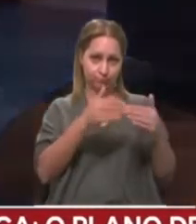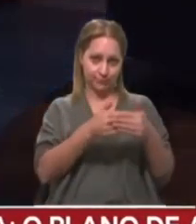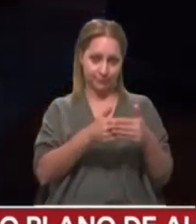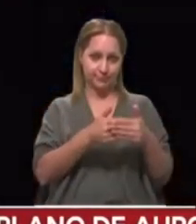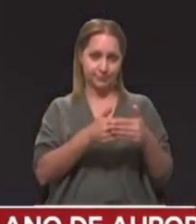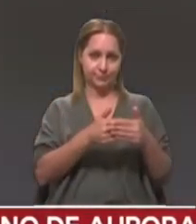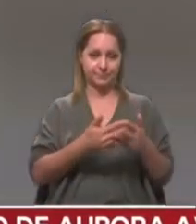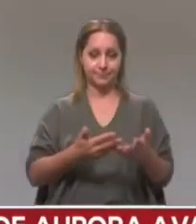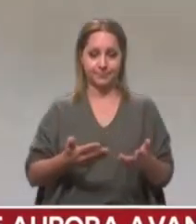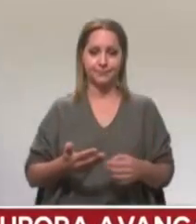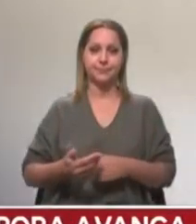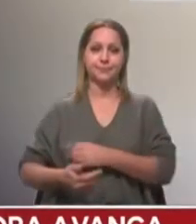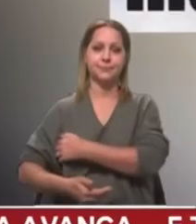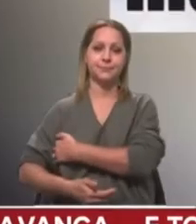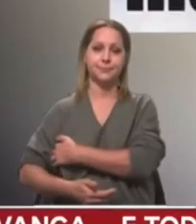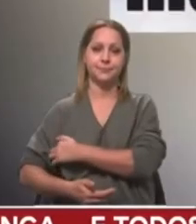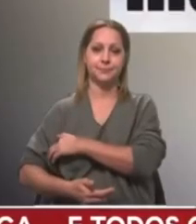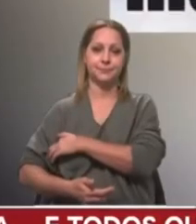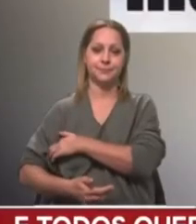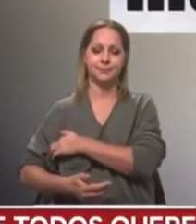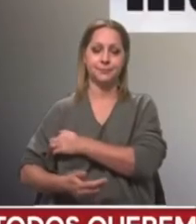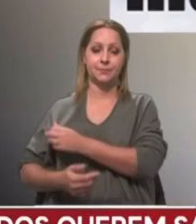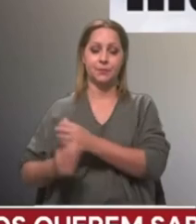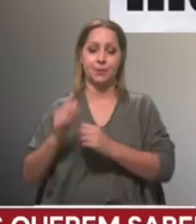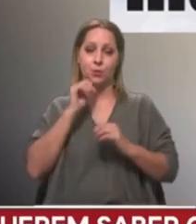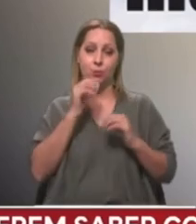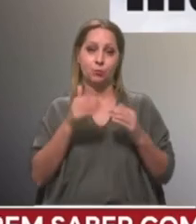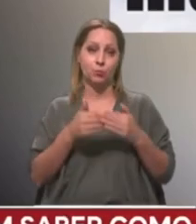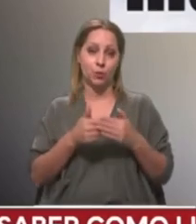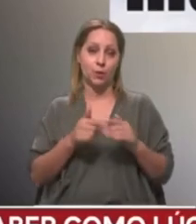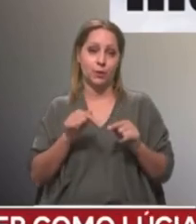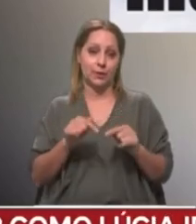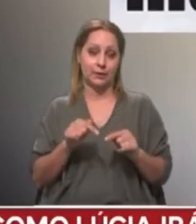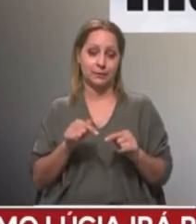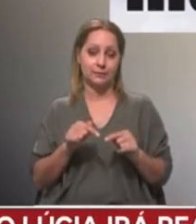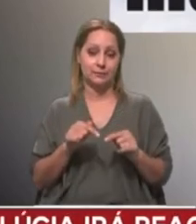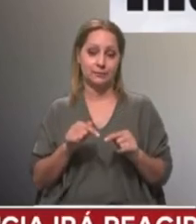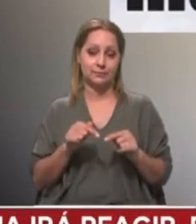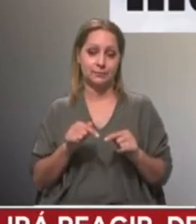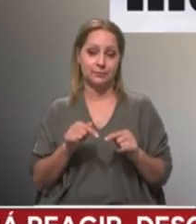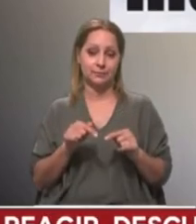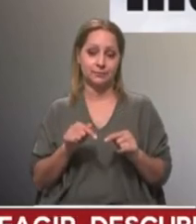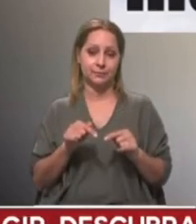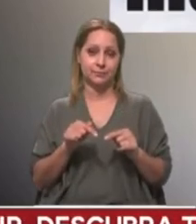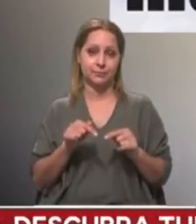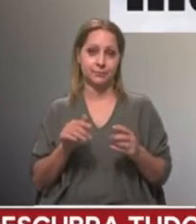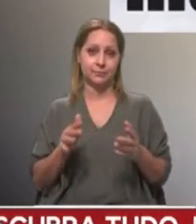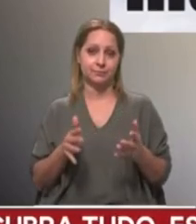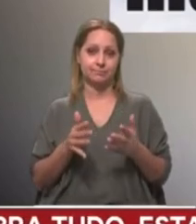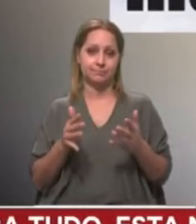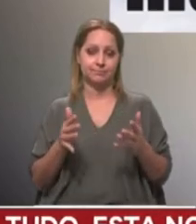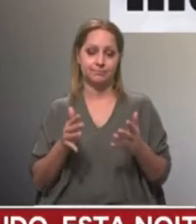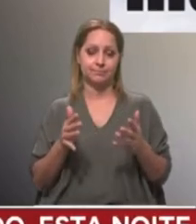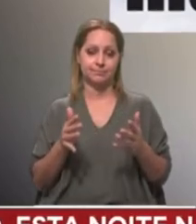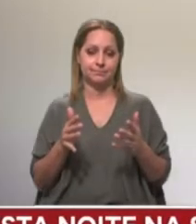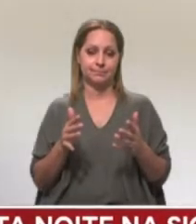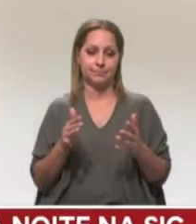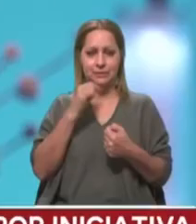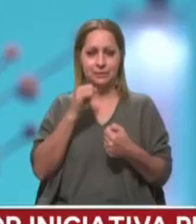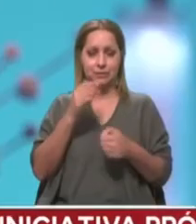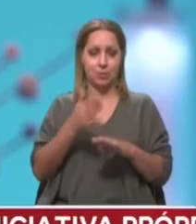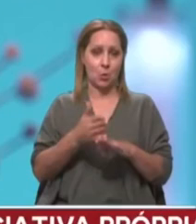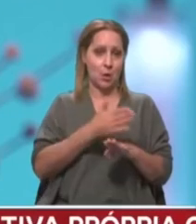Ou pelo menos morreu em circunstâncias que podem levar a concluir